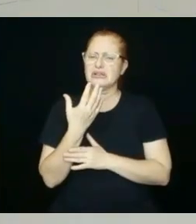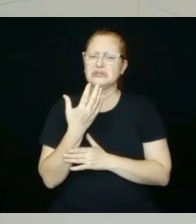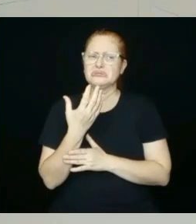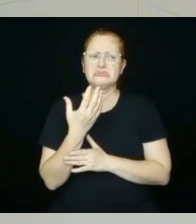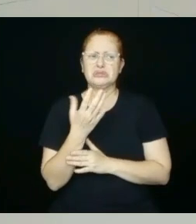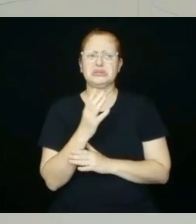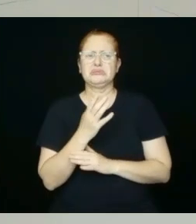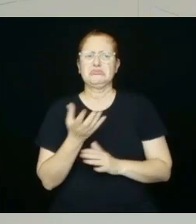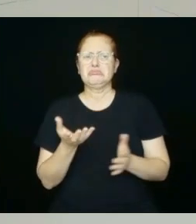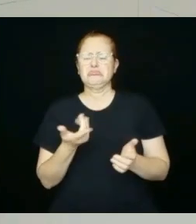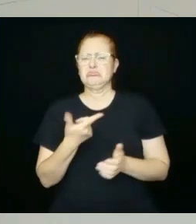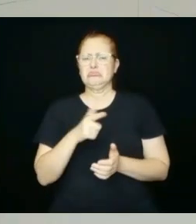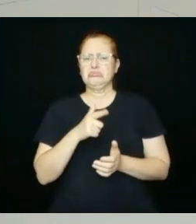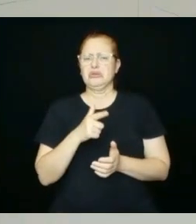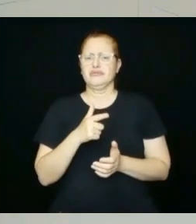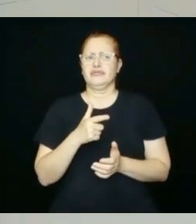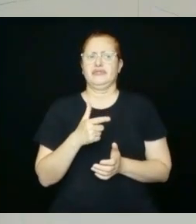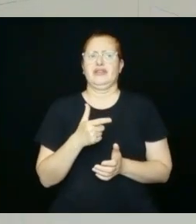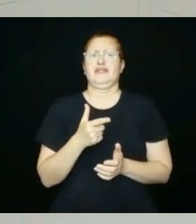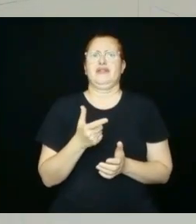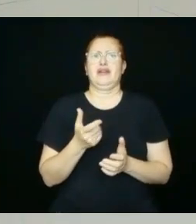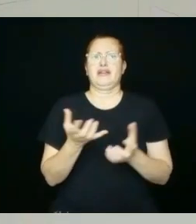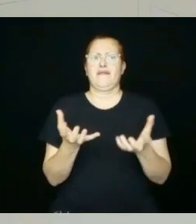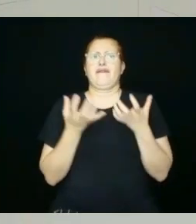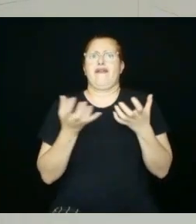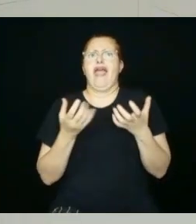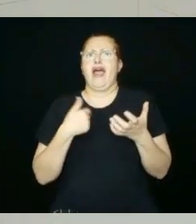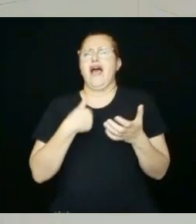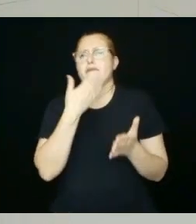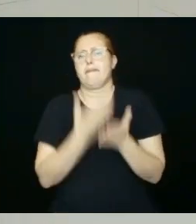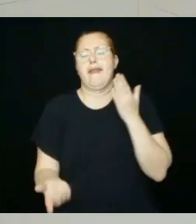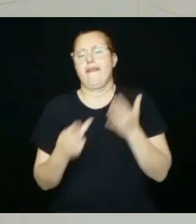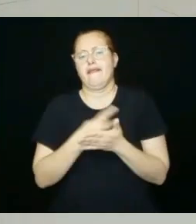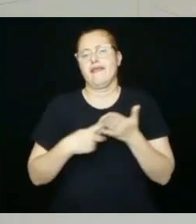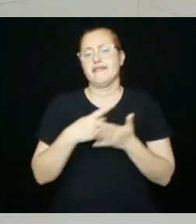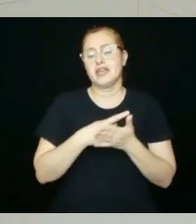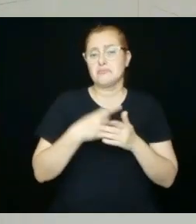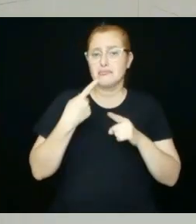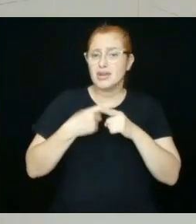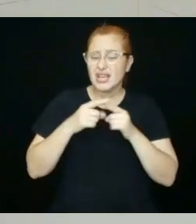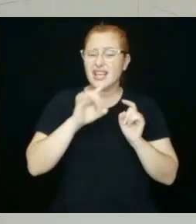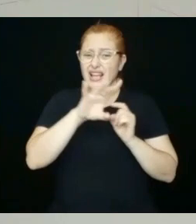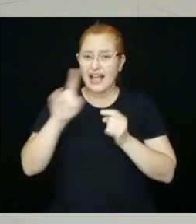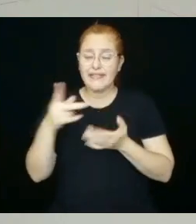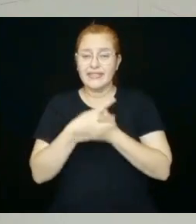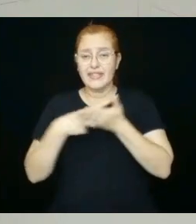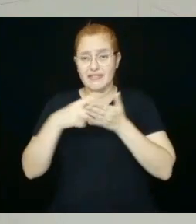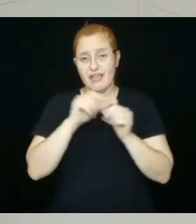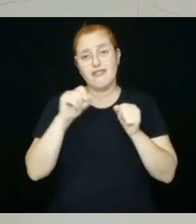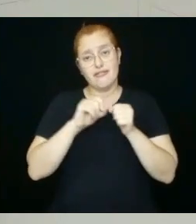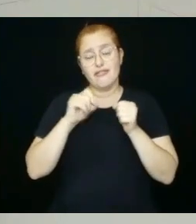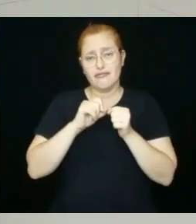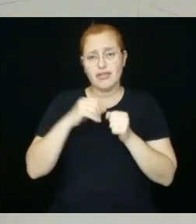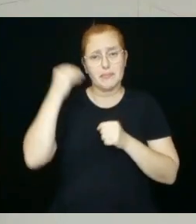desapego, assim, com essa ideia de, eu vou perder um desenho. Cada desenho que eu fiz é uma experiência que ficou guardada,